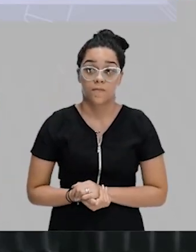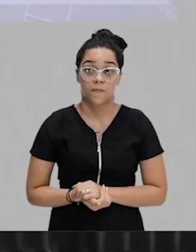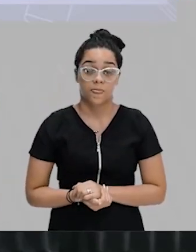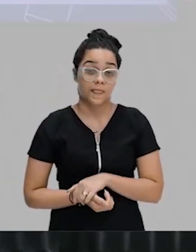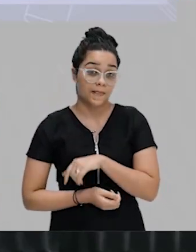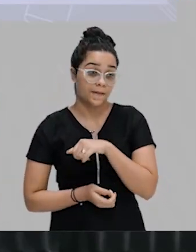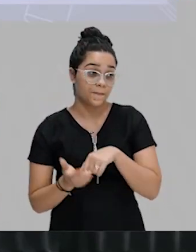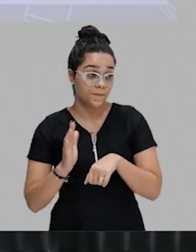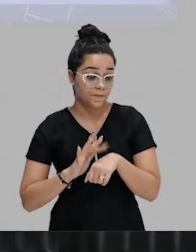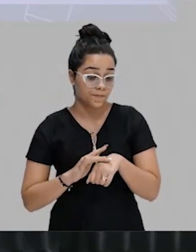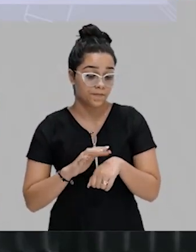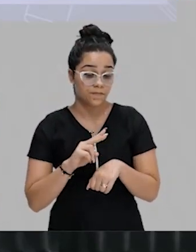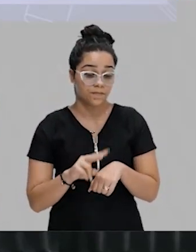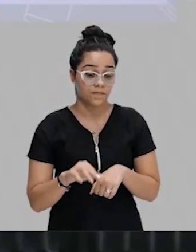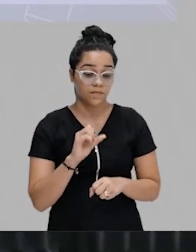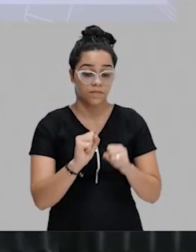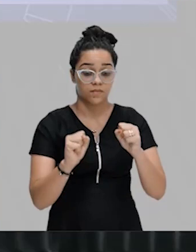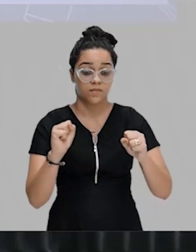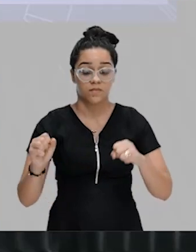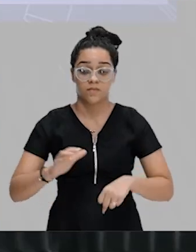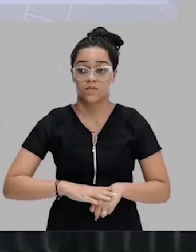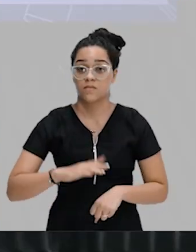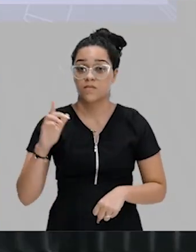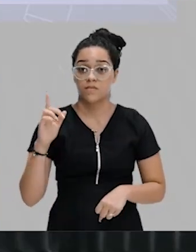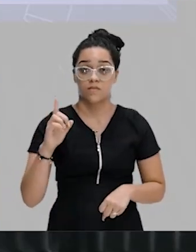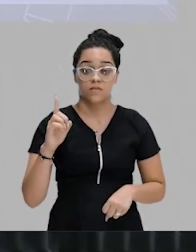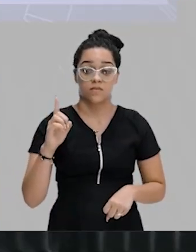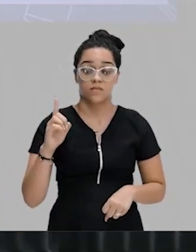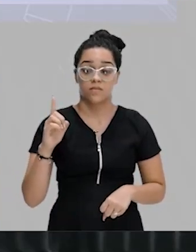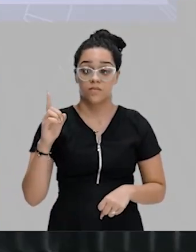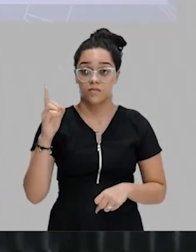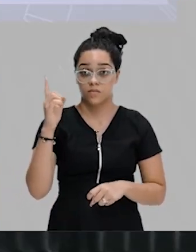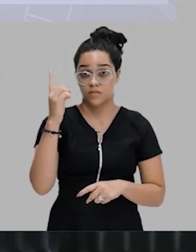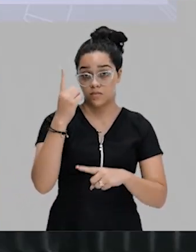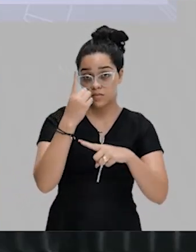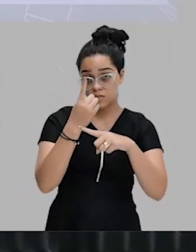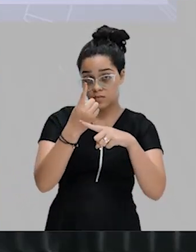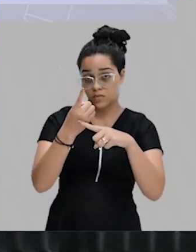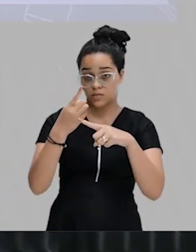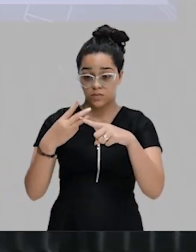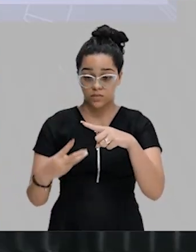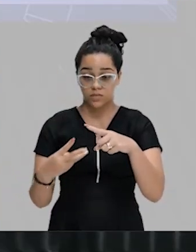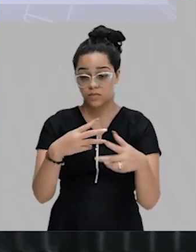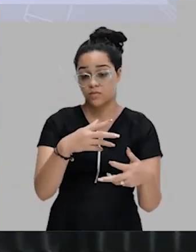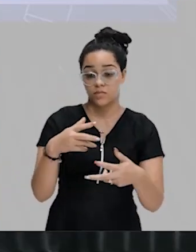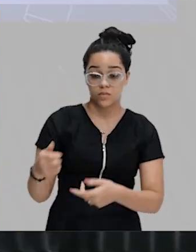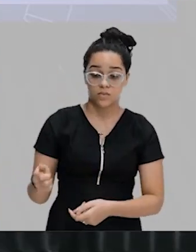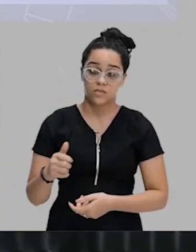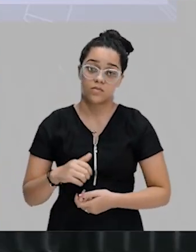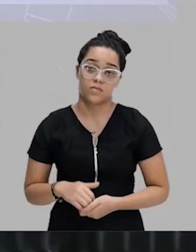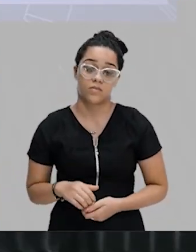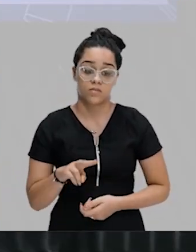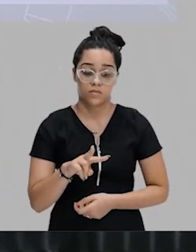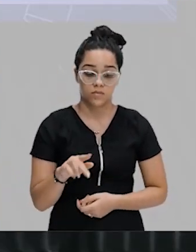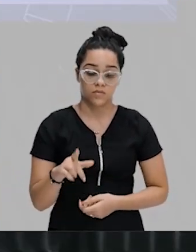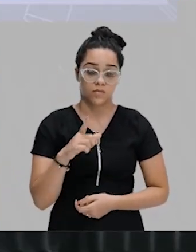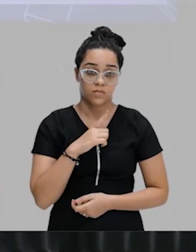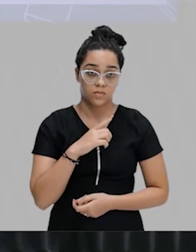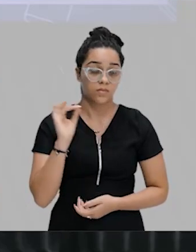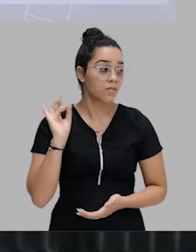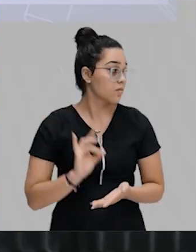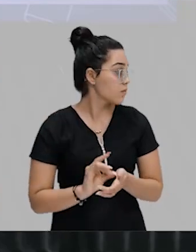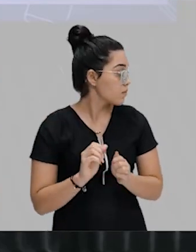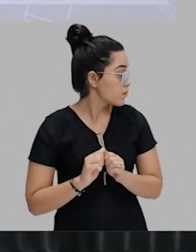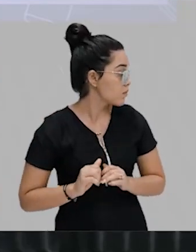peste ela vai matar mais de 1/3 da população europeia. Ela acaba se configurando como uma verdadeira